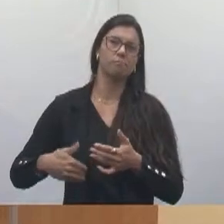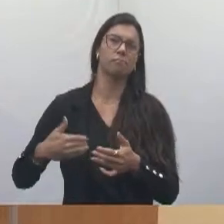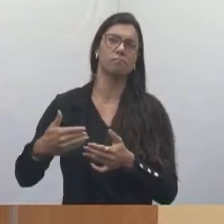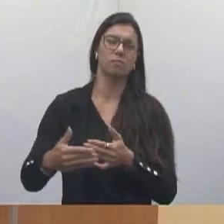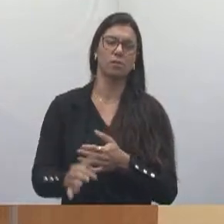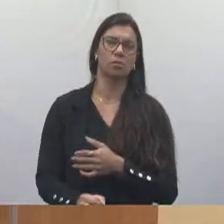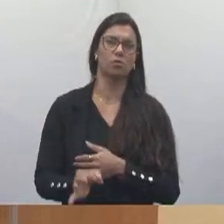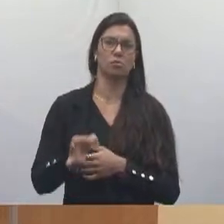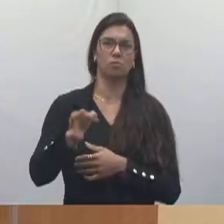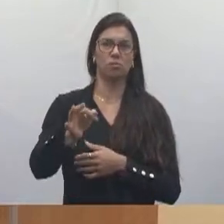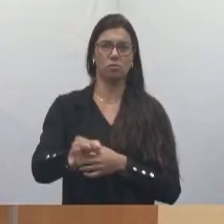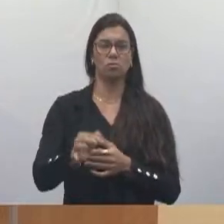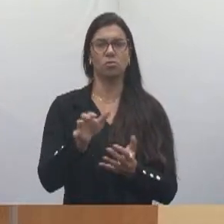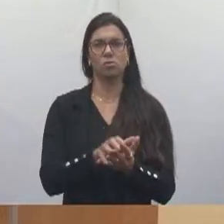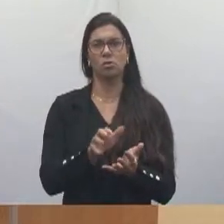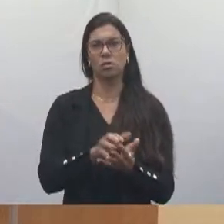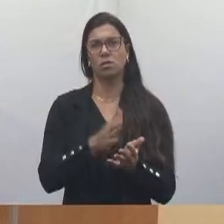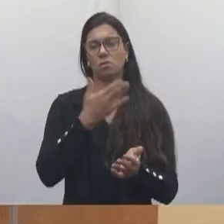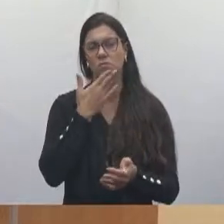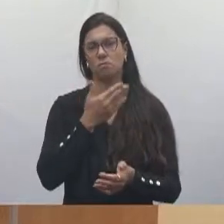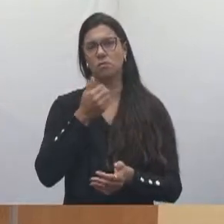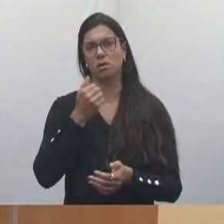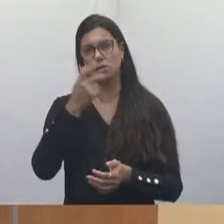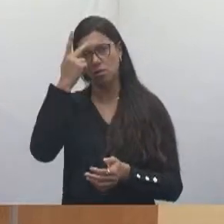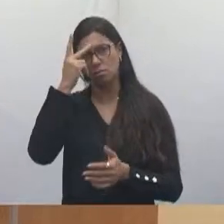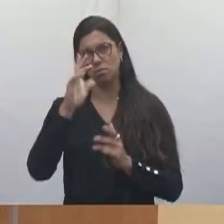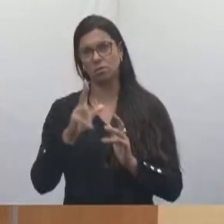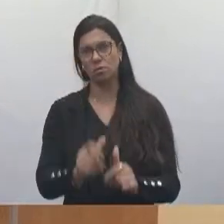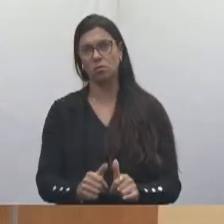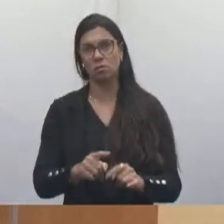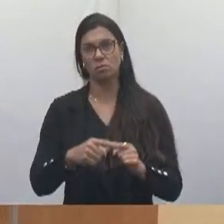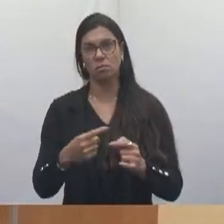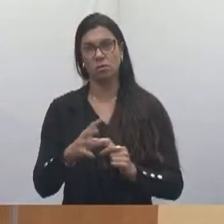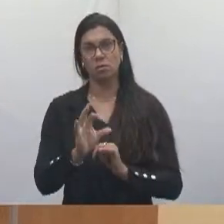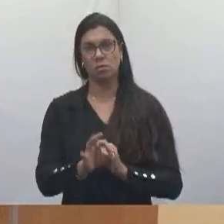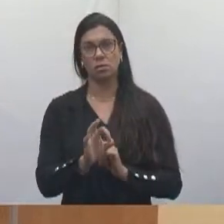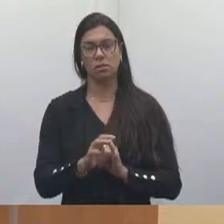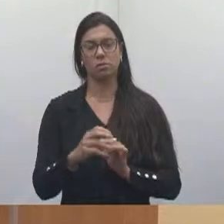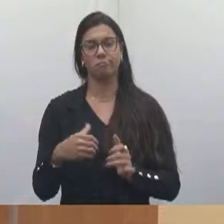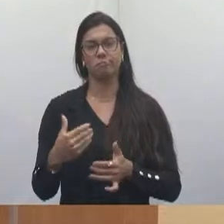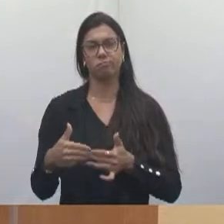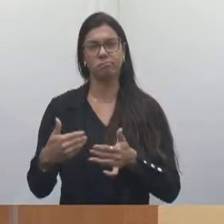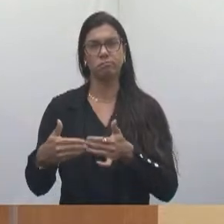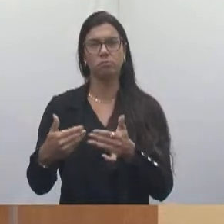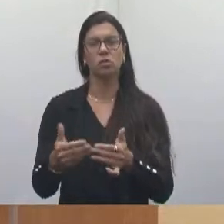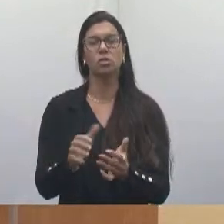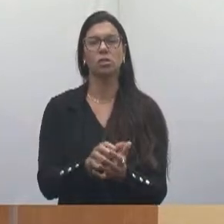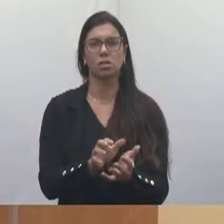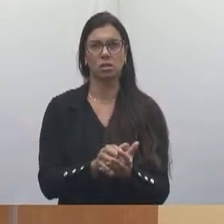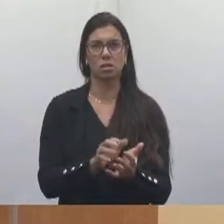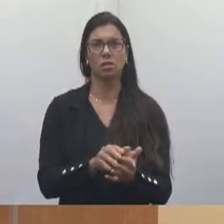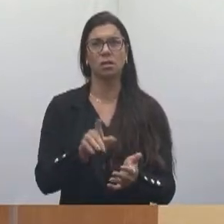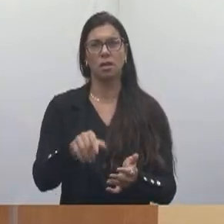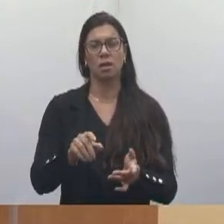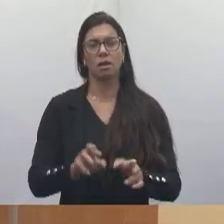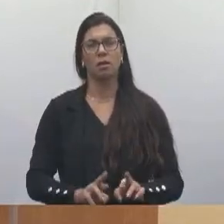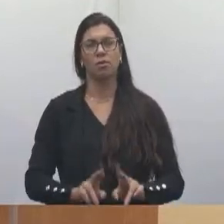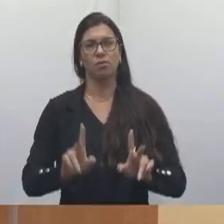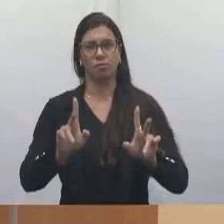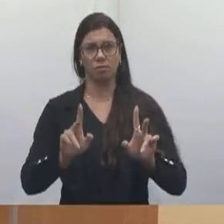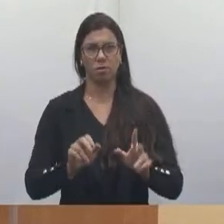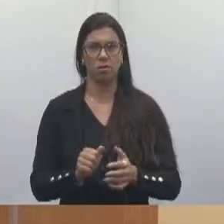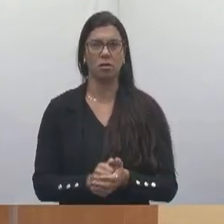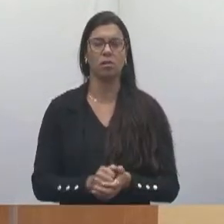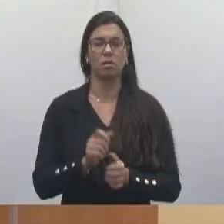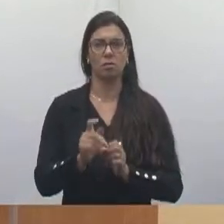no futuro uma Jacareí melhor para todos. Tenho certeza que cada dia que passa, Jacareí é outra cidade. Cada dia que passa,